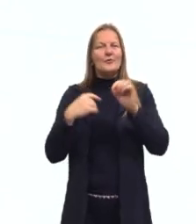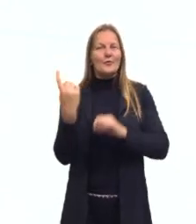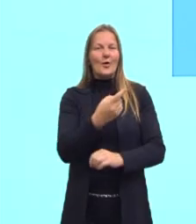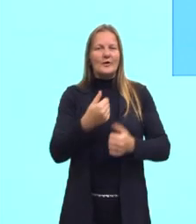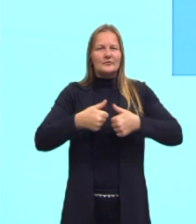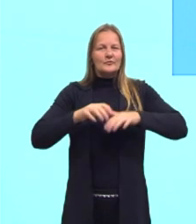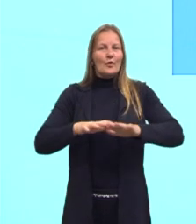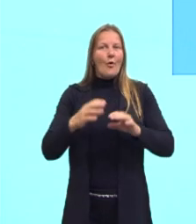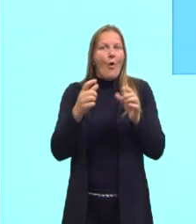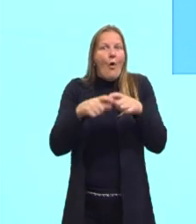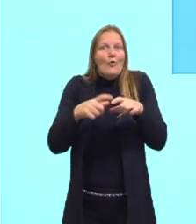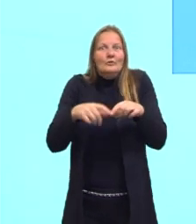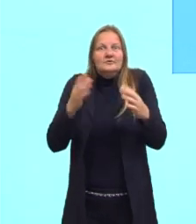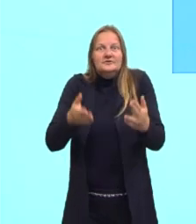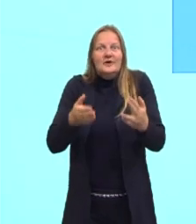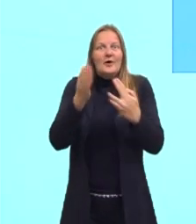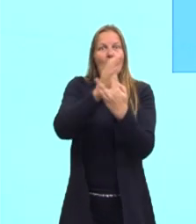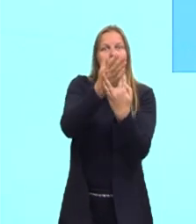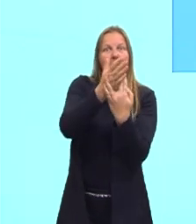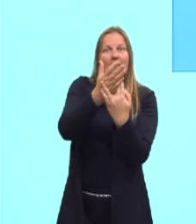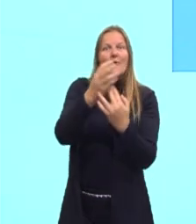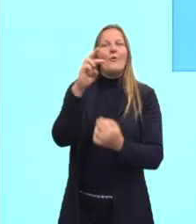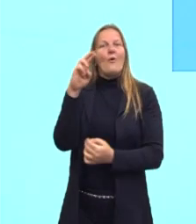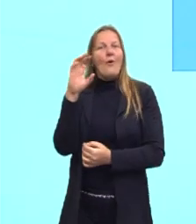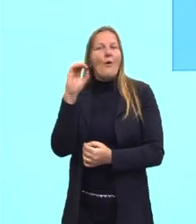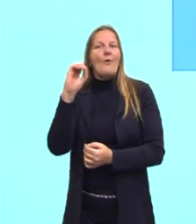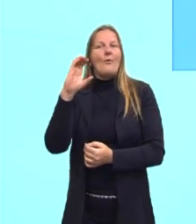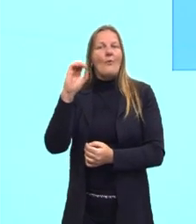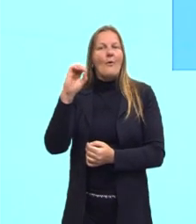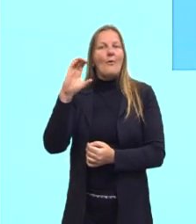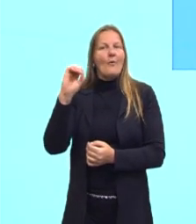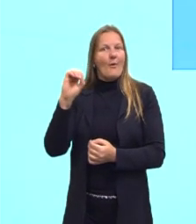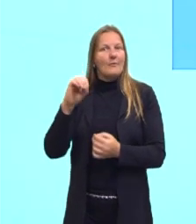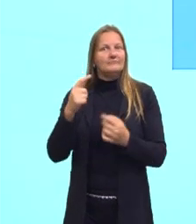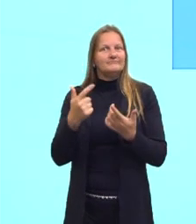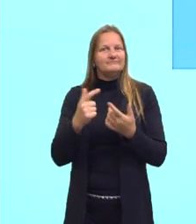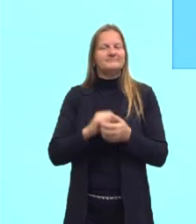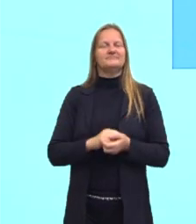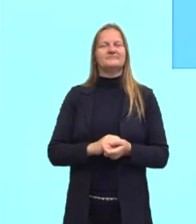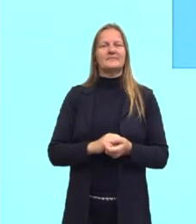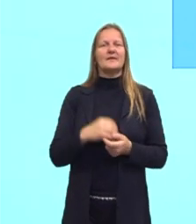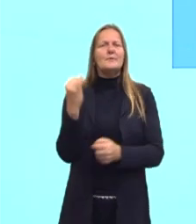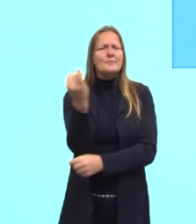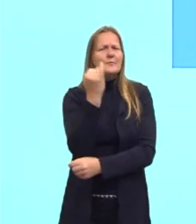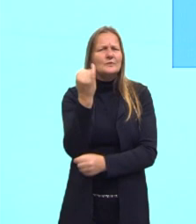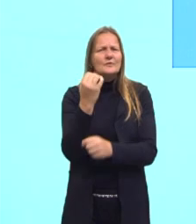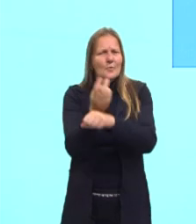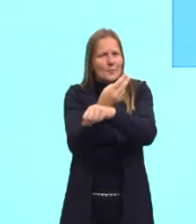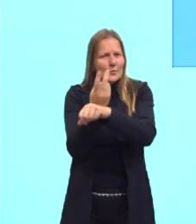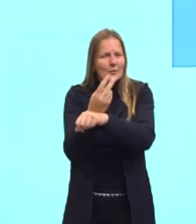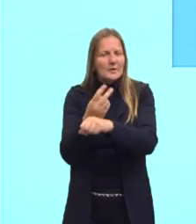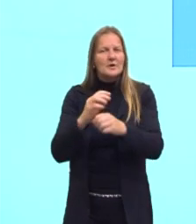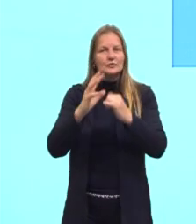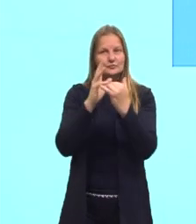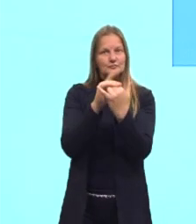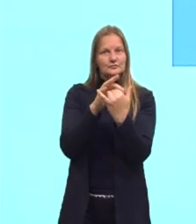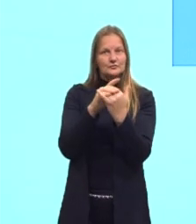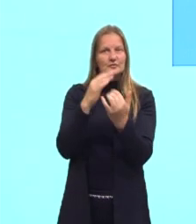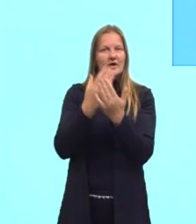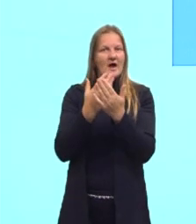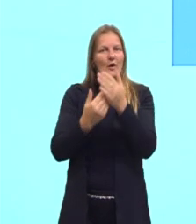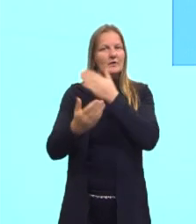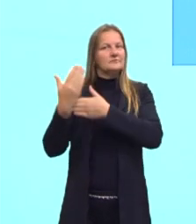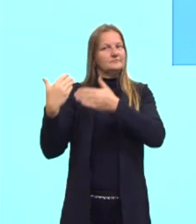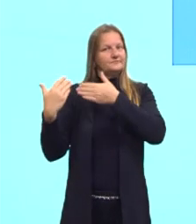se situar que onde entra o Barroco eo rococó toda já falamos aqui em importante que vocês procurem no YouTube as